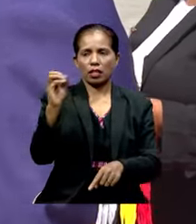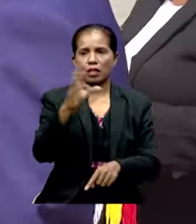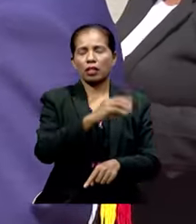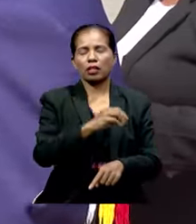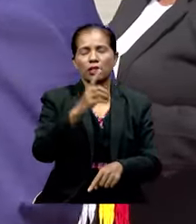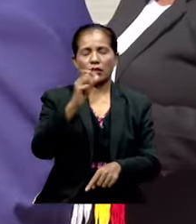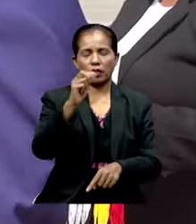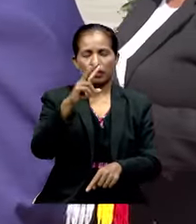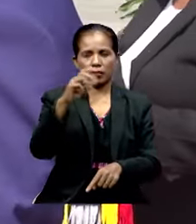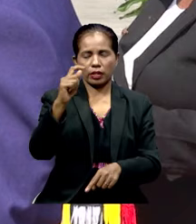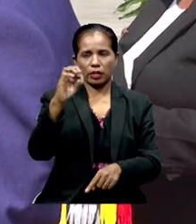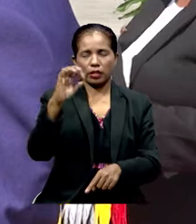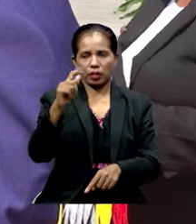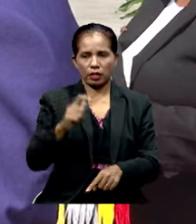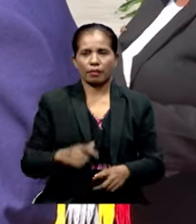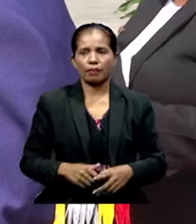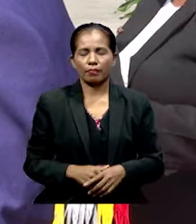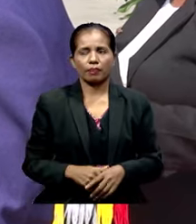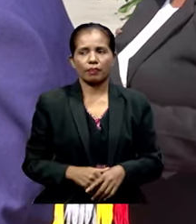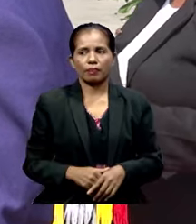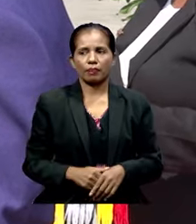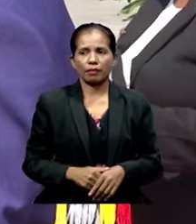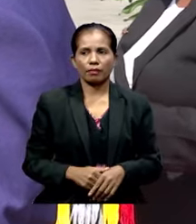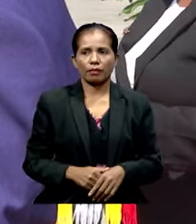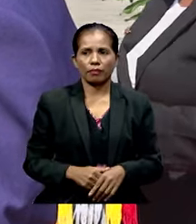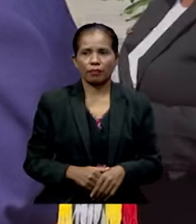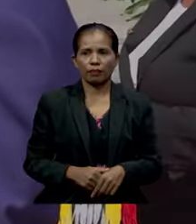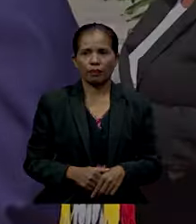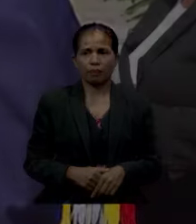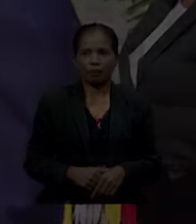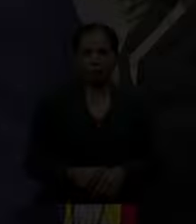no David Dias Ximenes. Santina de Jesus, Agostinho da Costa, GMN.